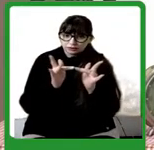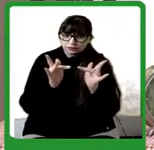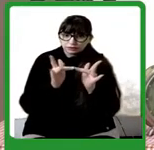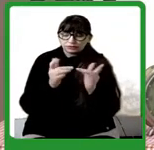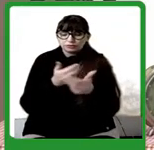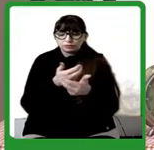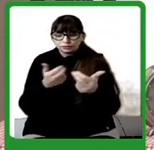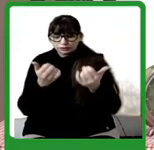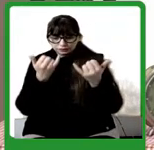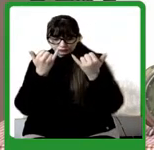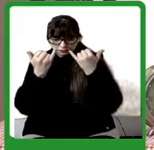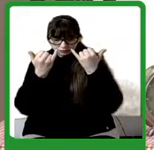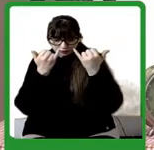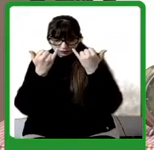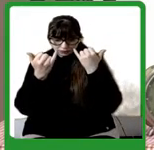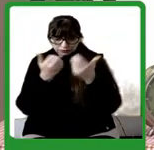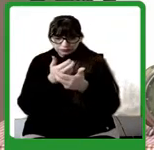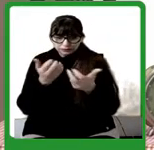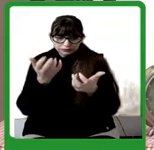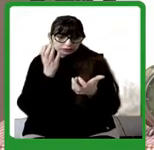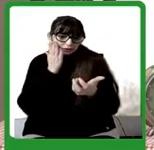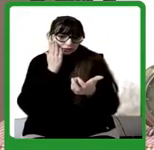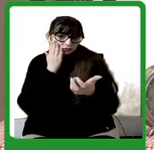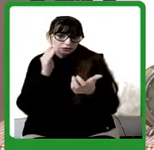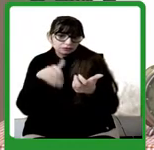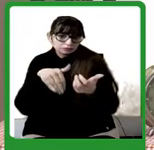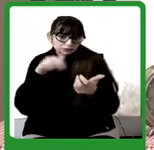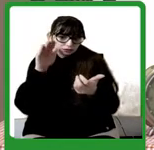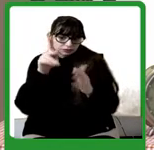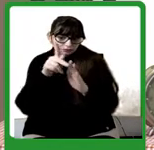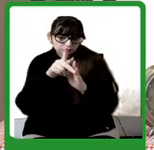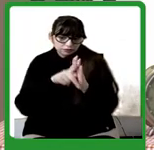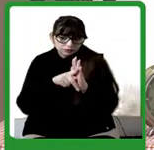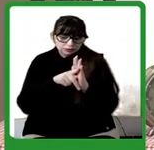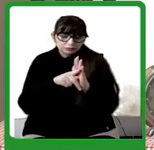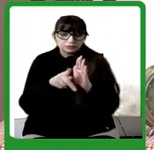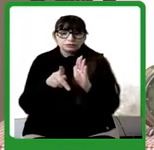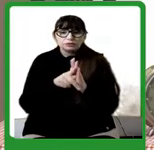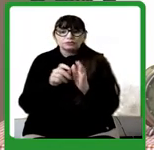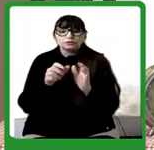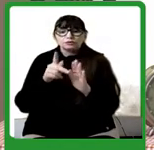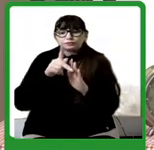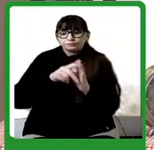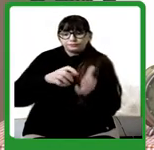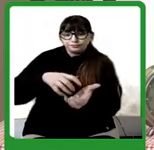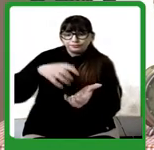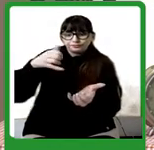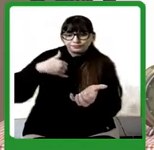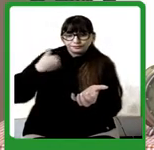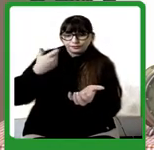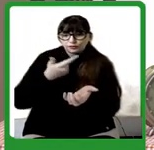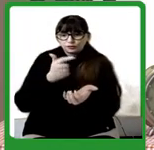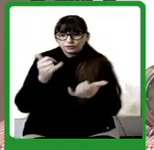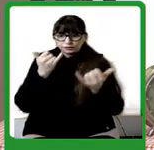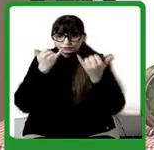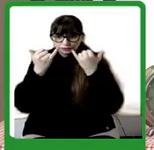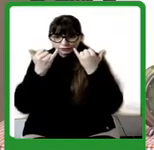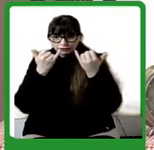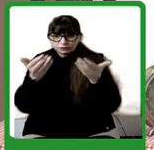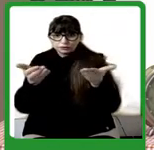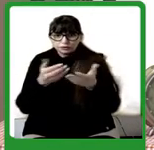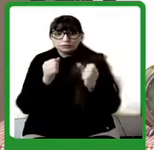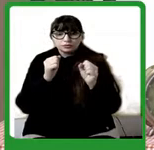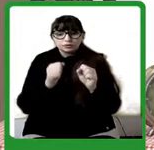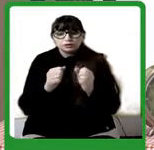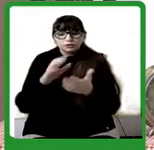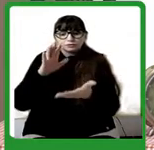alguma coisa que vocês queiram saber mais sobre o programa Sicred Longevidade ou alguma outra informação da cooperativa, vocês podem anotar aí o